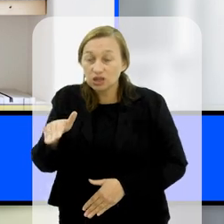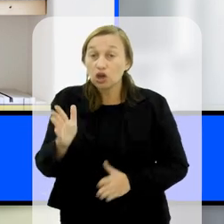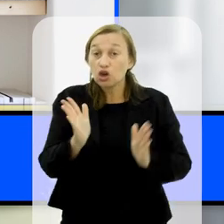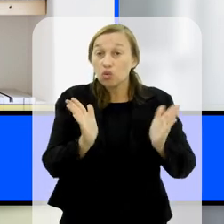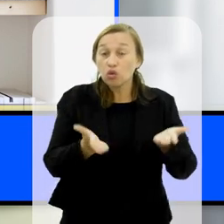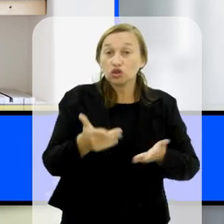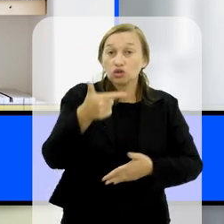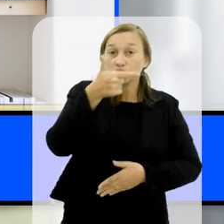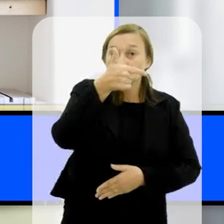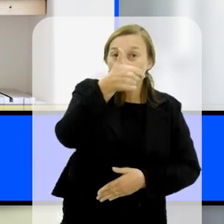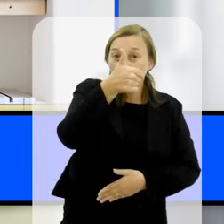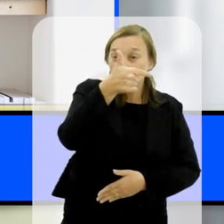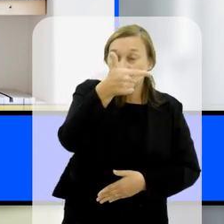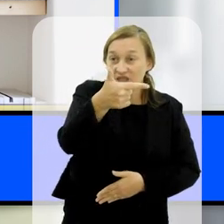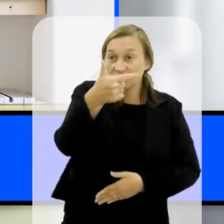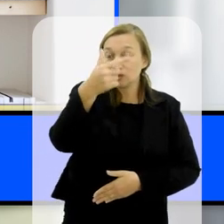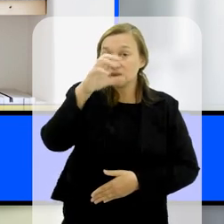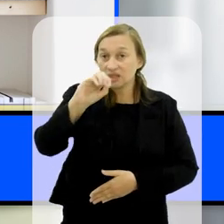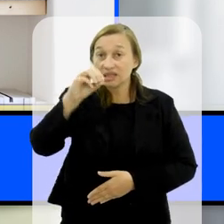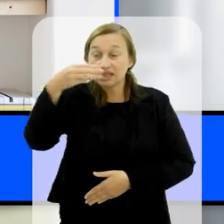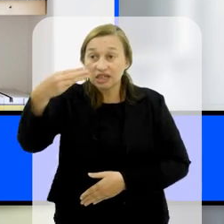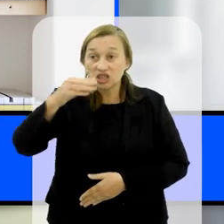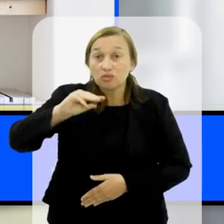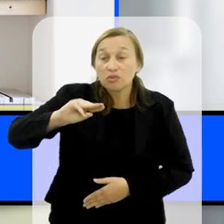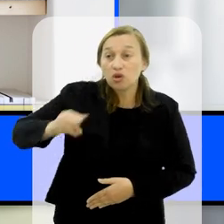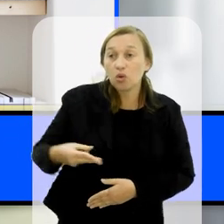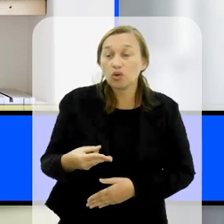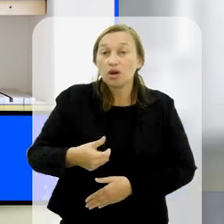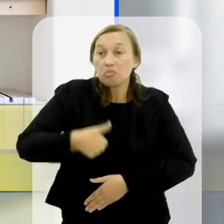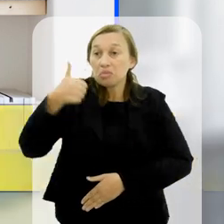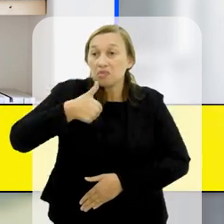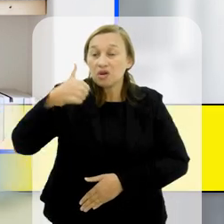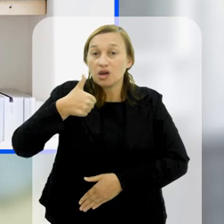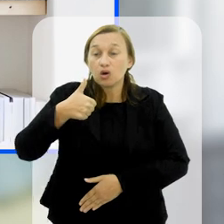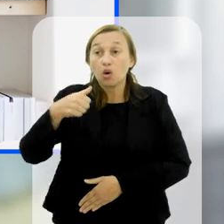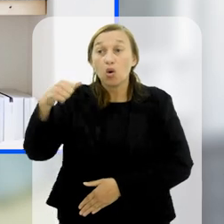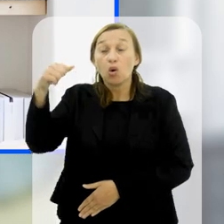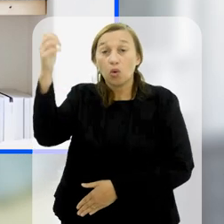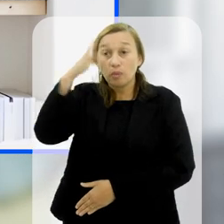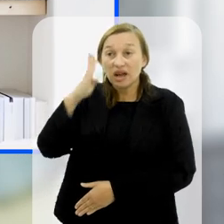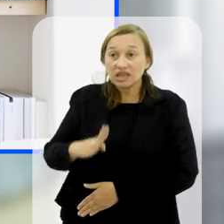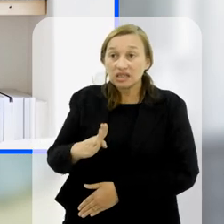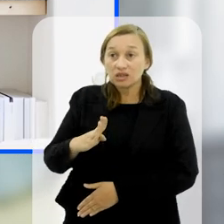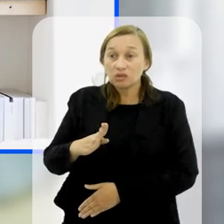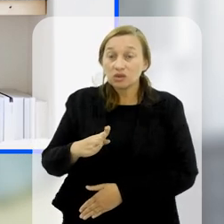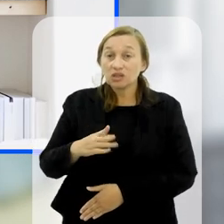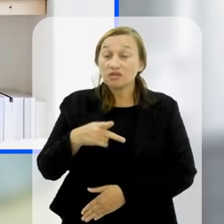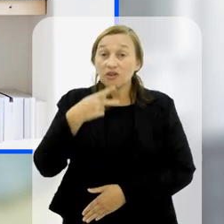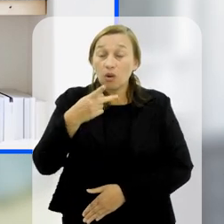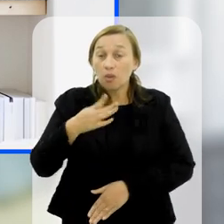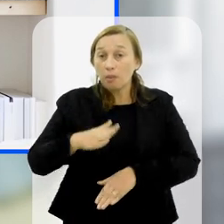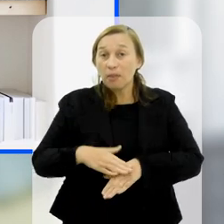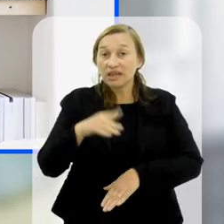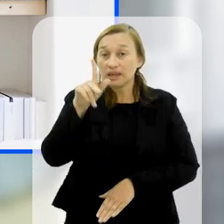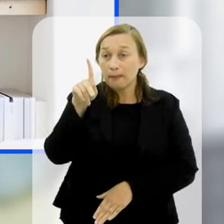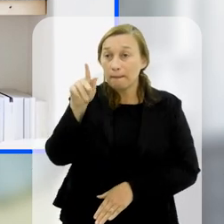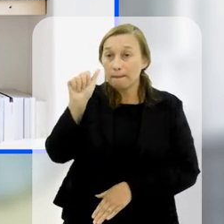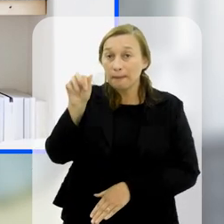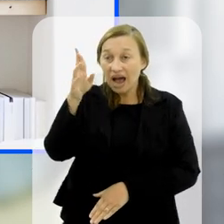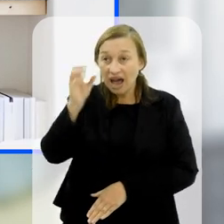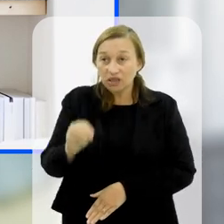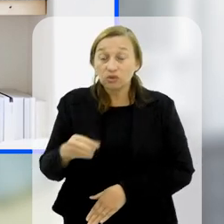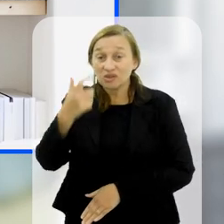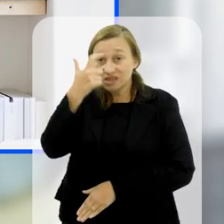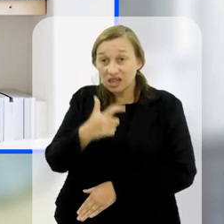203 milhões. Pela primeira vez, o Brasil se declarou mais pardo do que branco e o número de pessoas que se